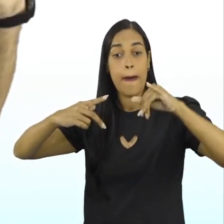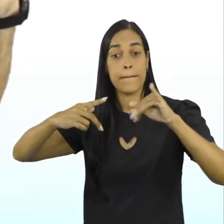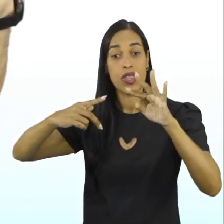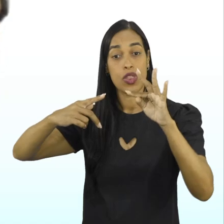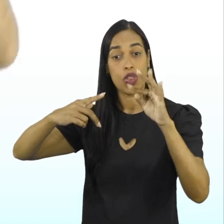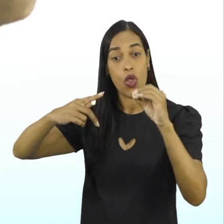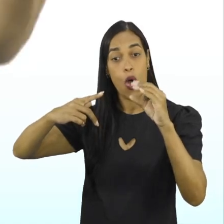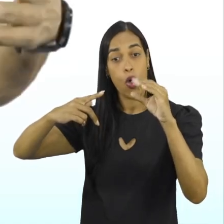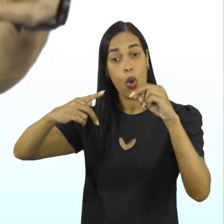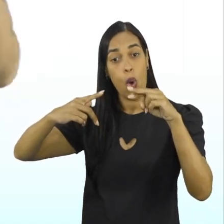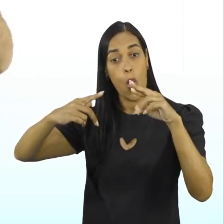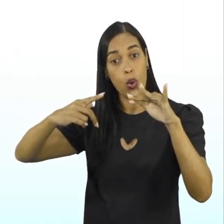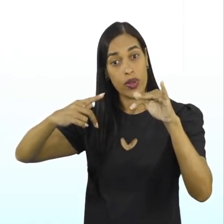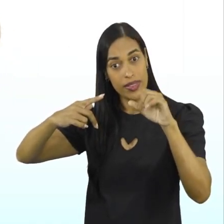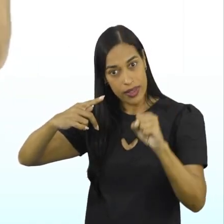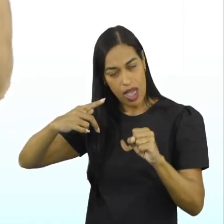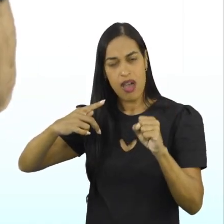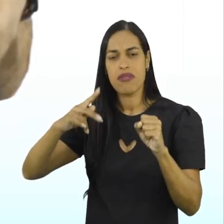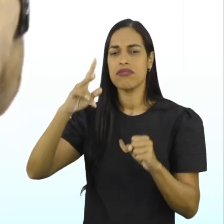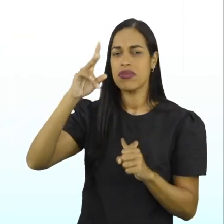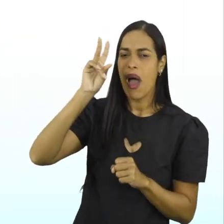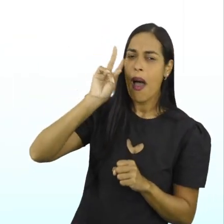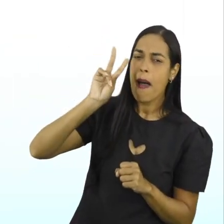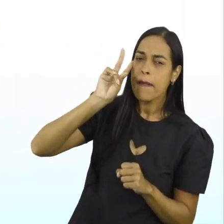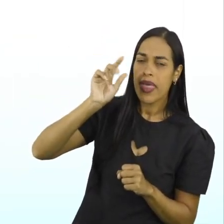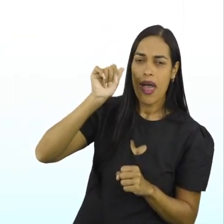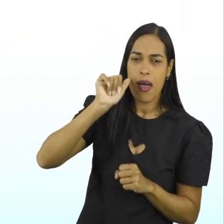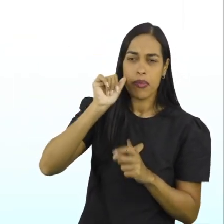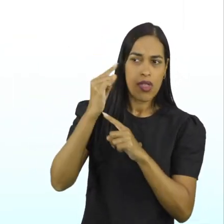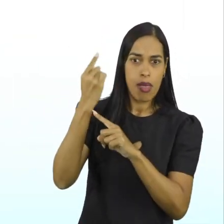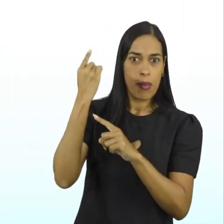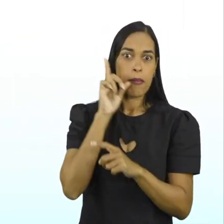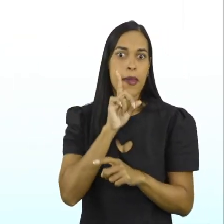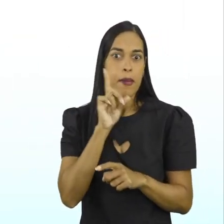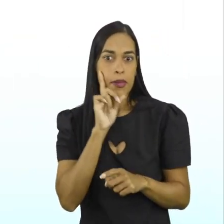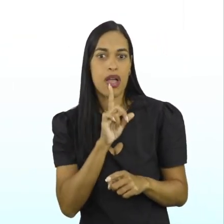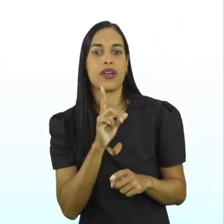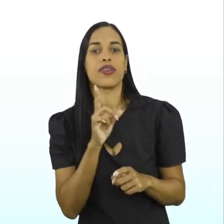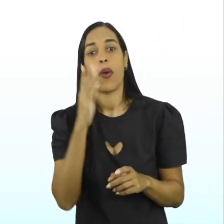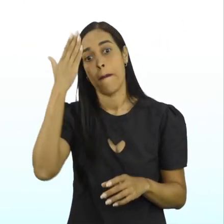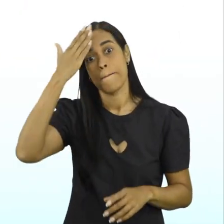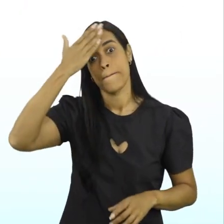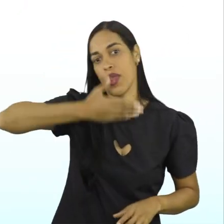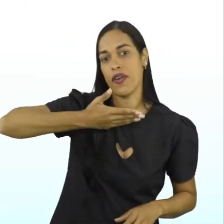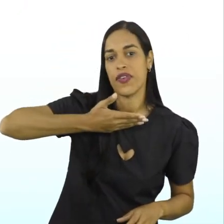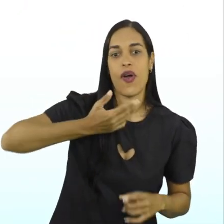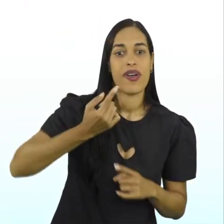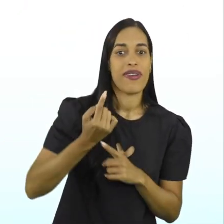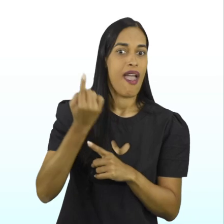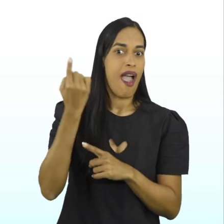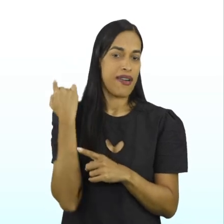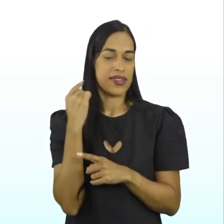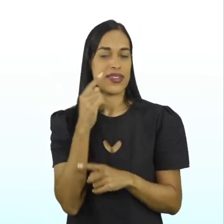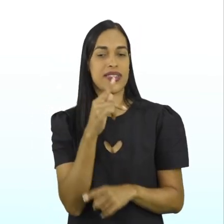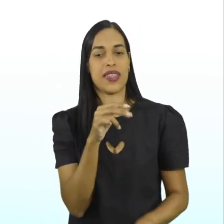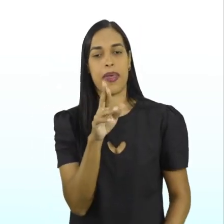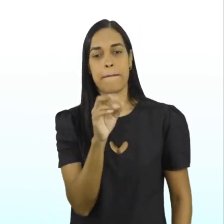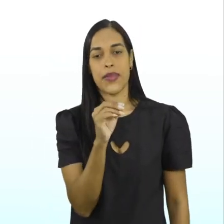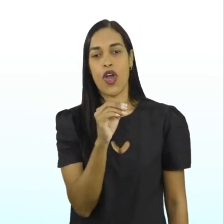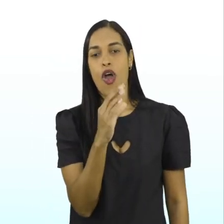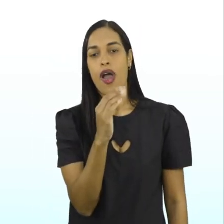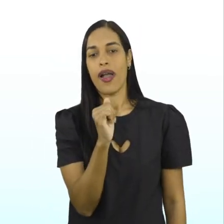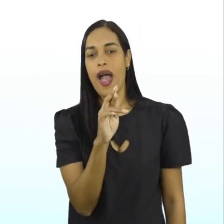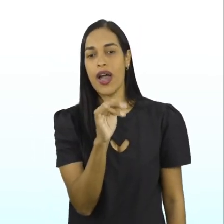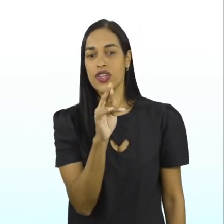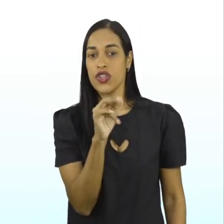Margulis confirmou, provou que antes de ser organelas, elas eram seres procariontes. Por